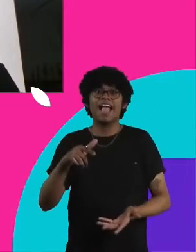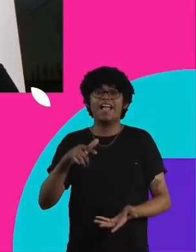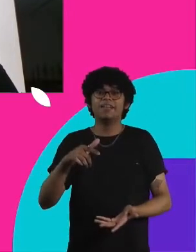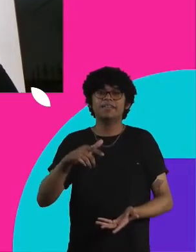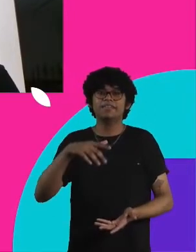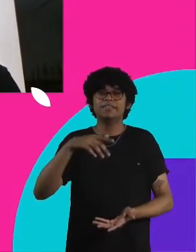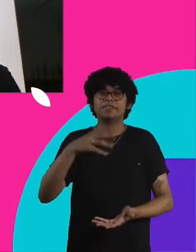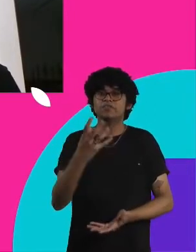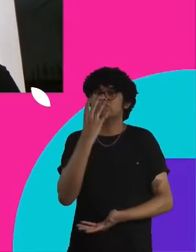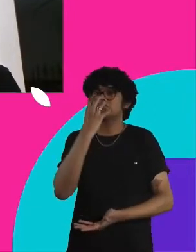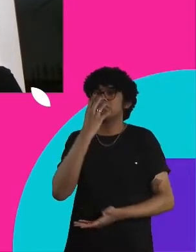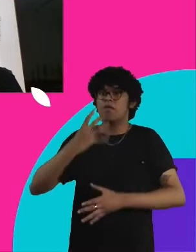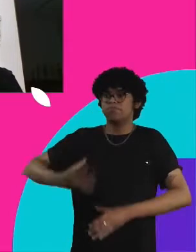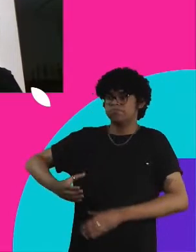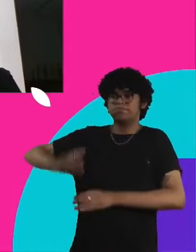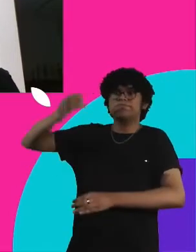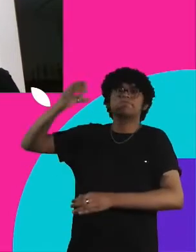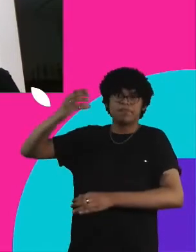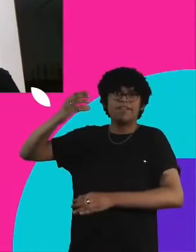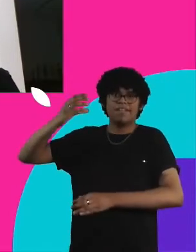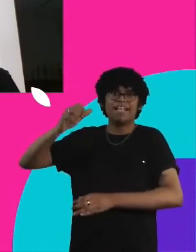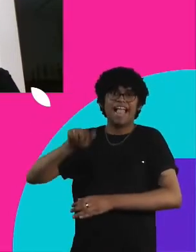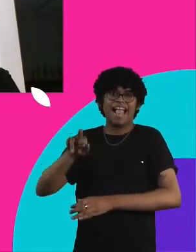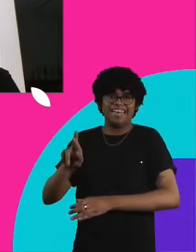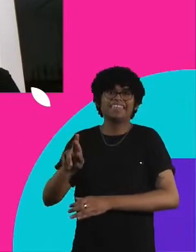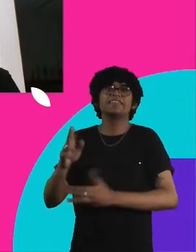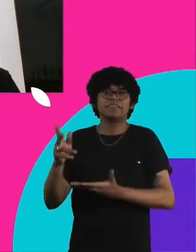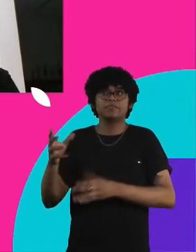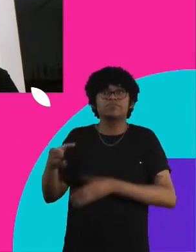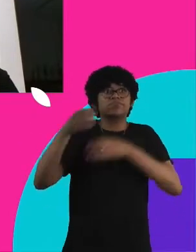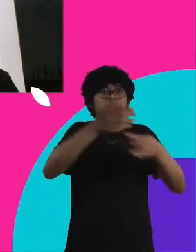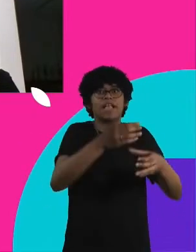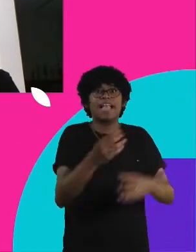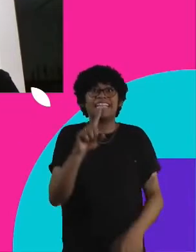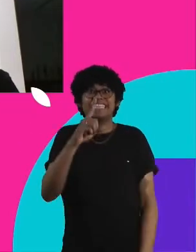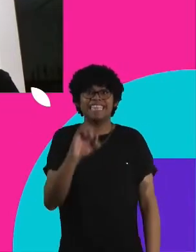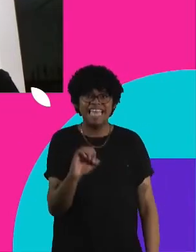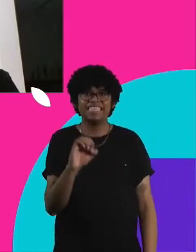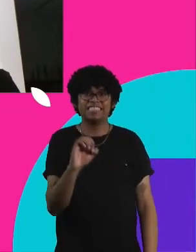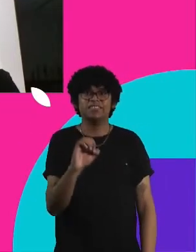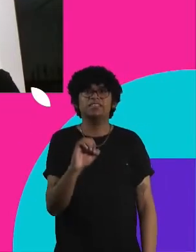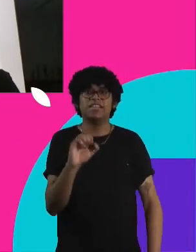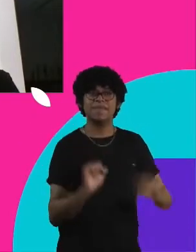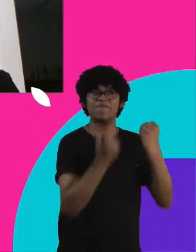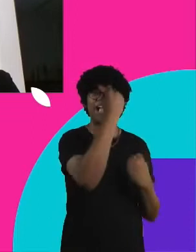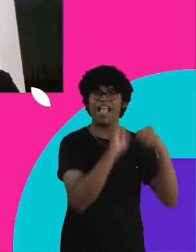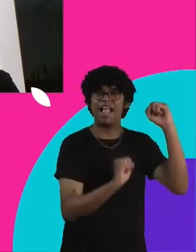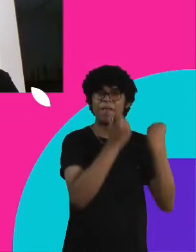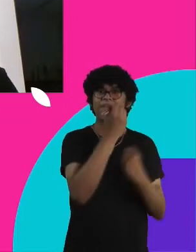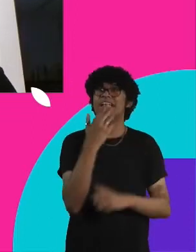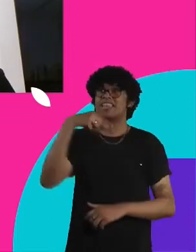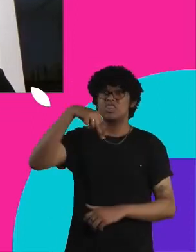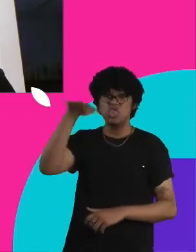gente entregou mais de 10 entre usinas e mini-usinas, nos rincões da região